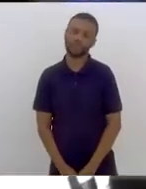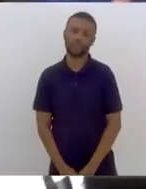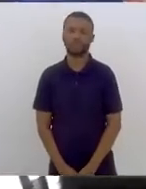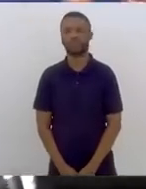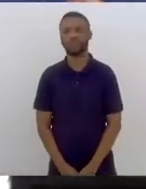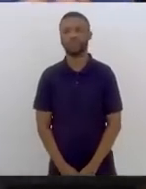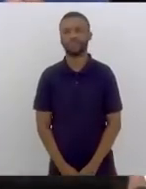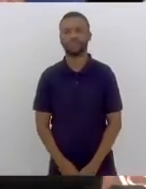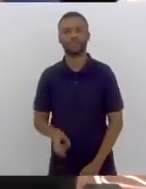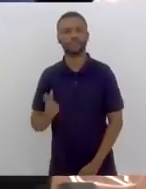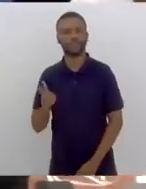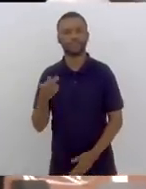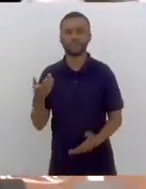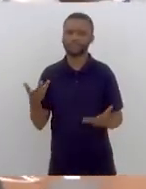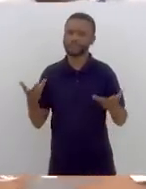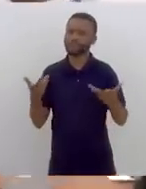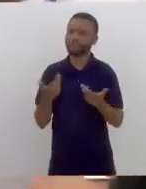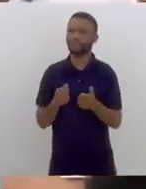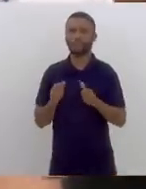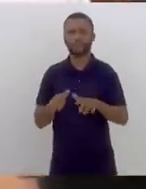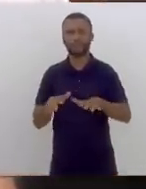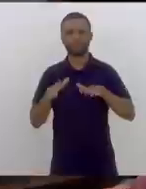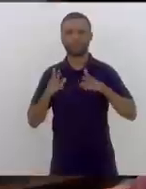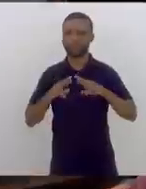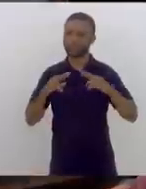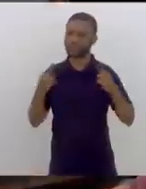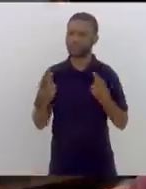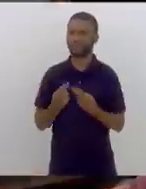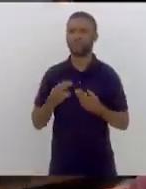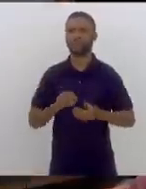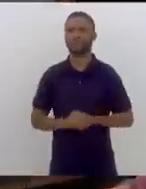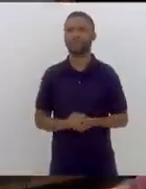como sempre é dryntando toda audiência pública